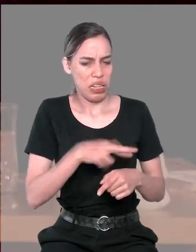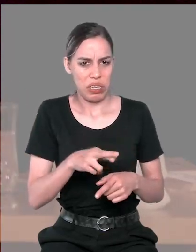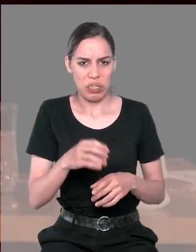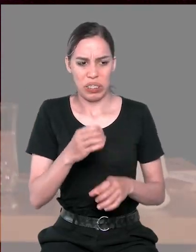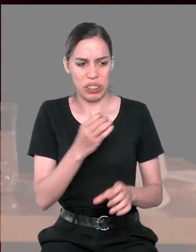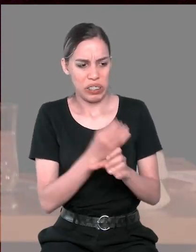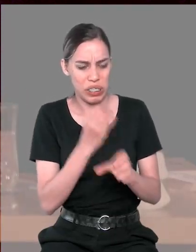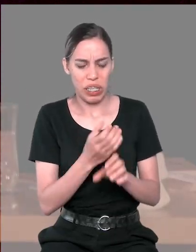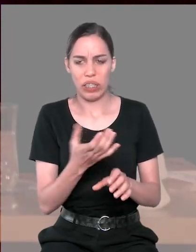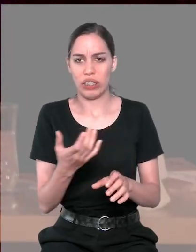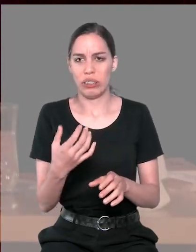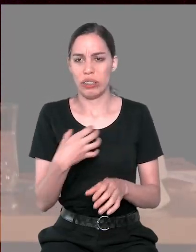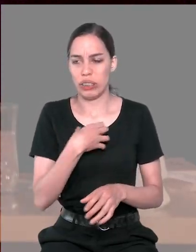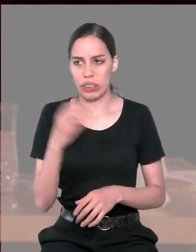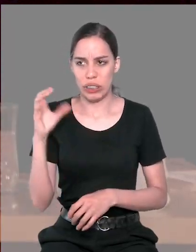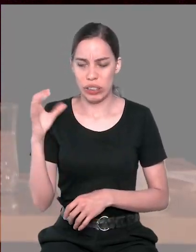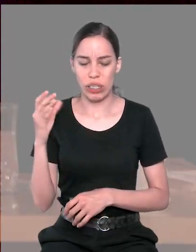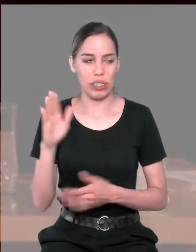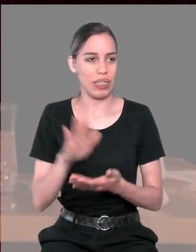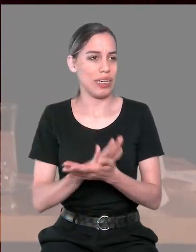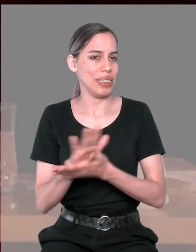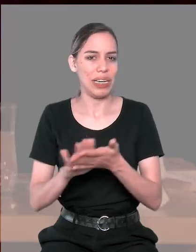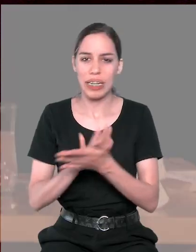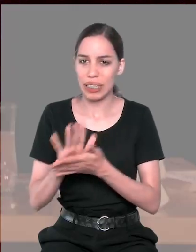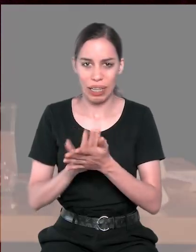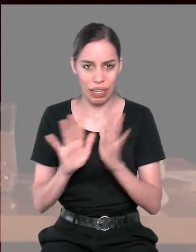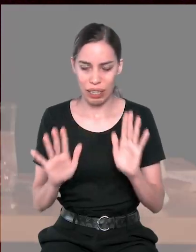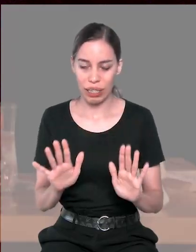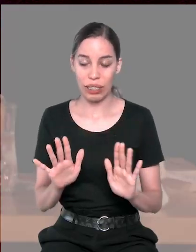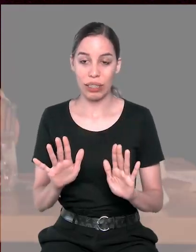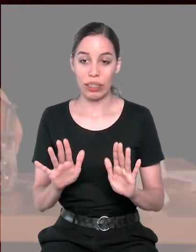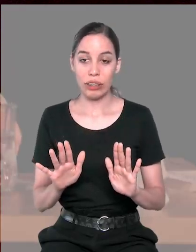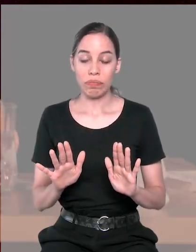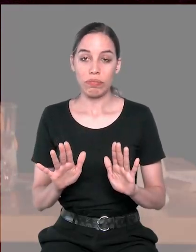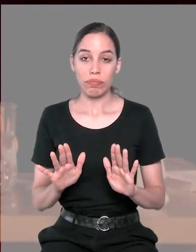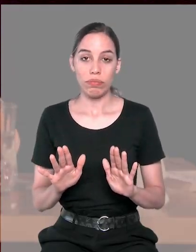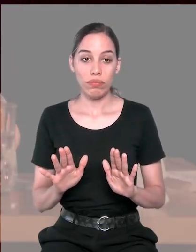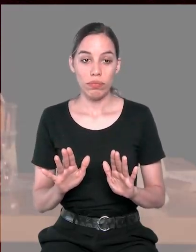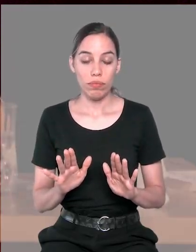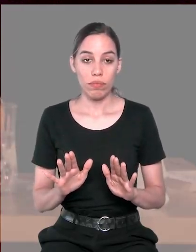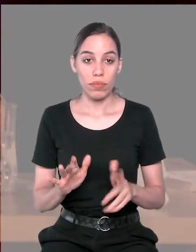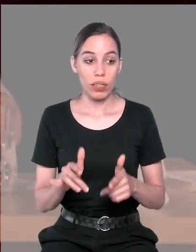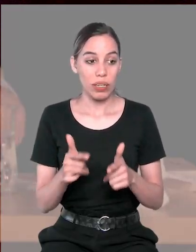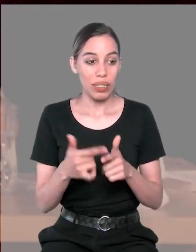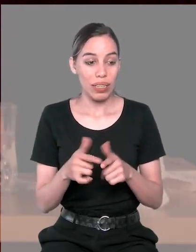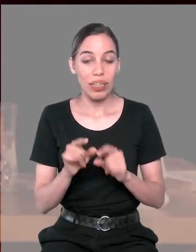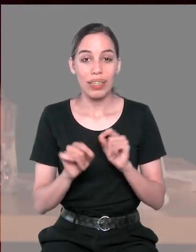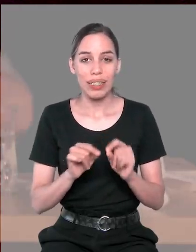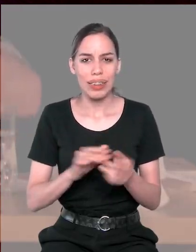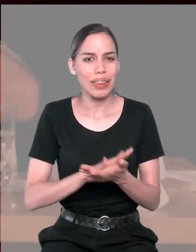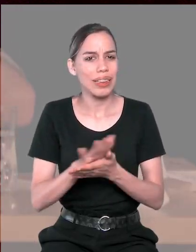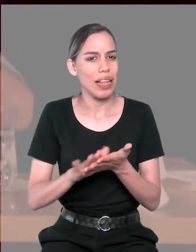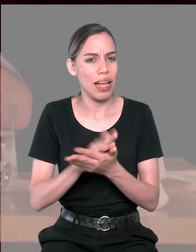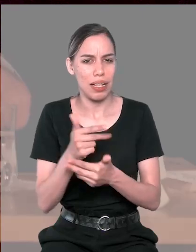ele não tem nenhum problema com a poesia. A questão é que essas próprias coisas, nada mais